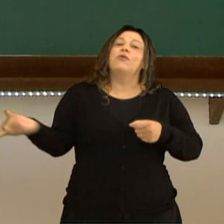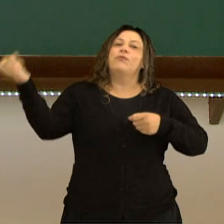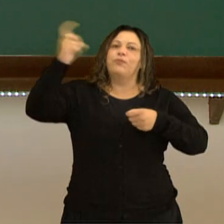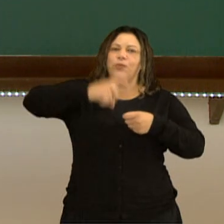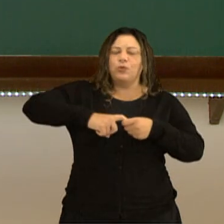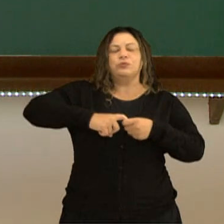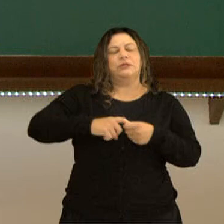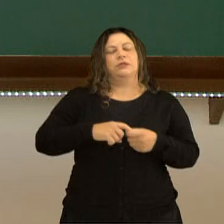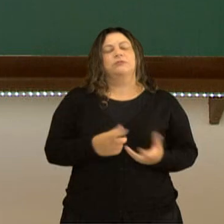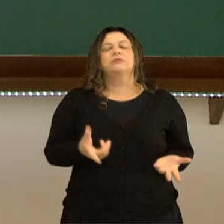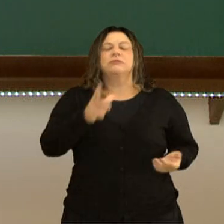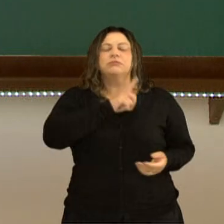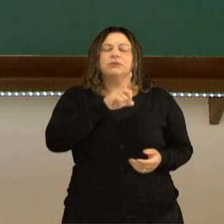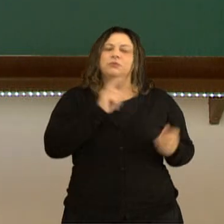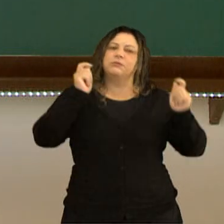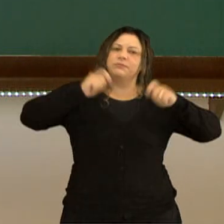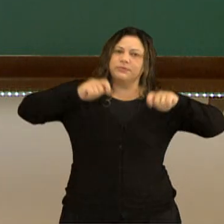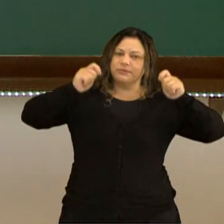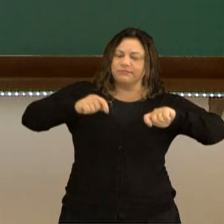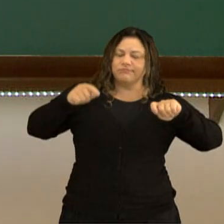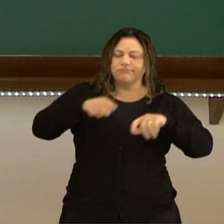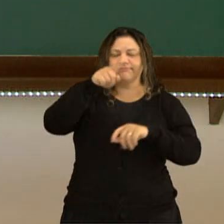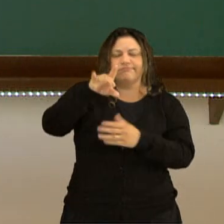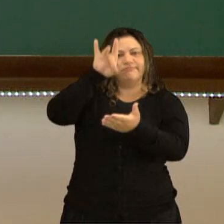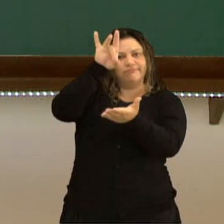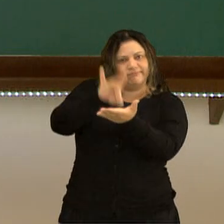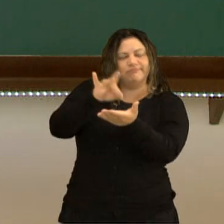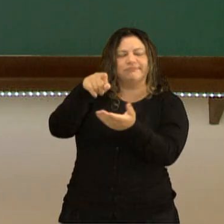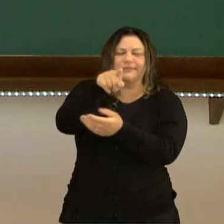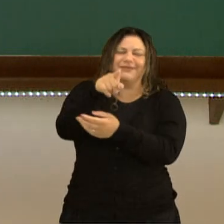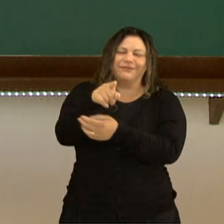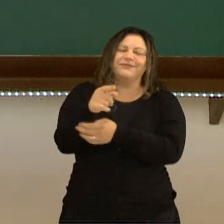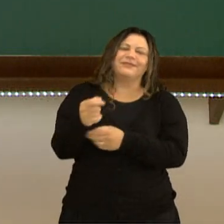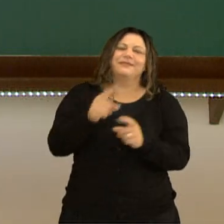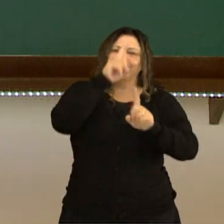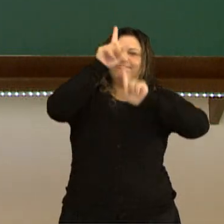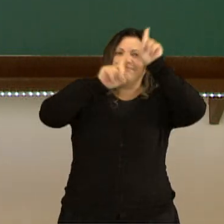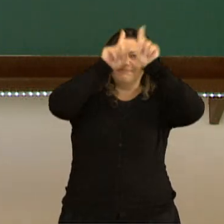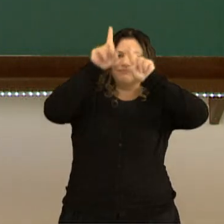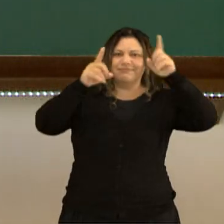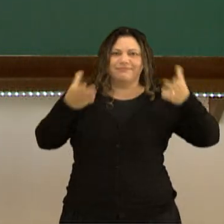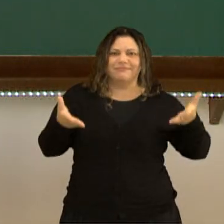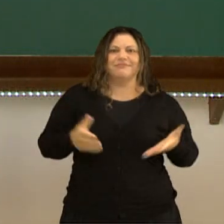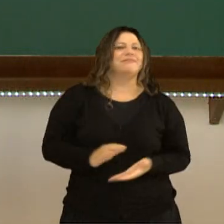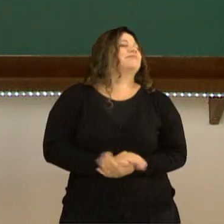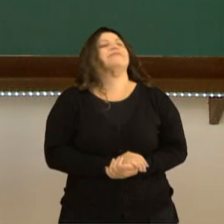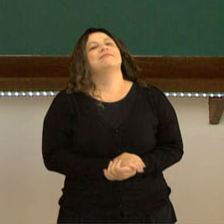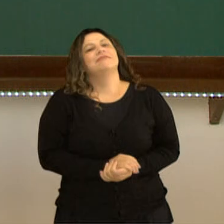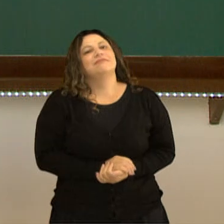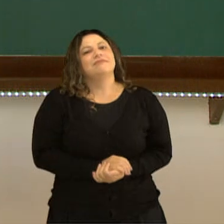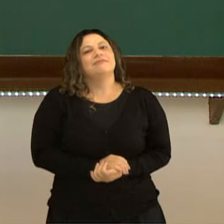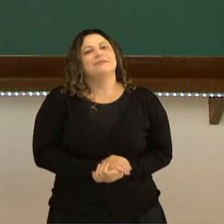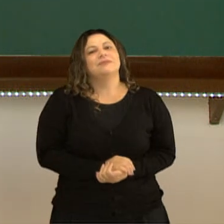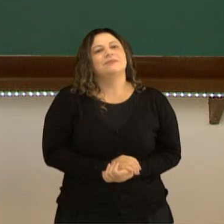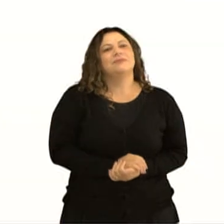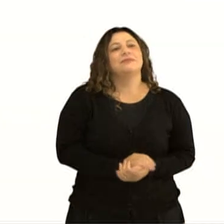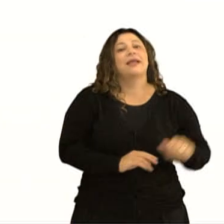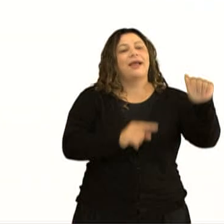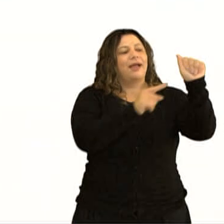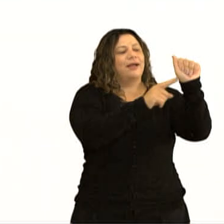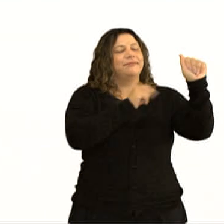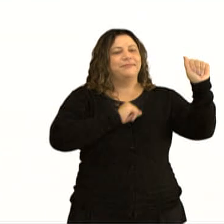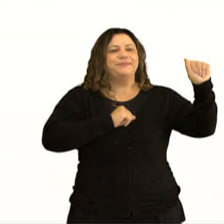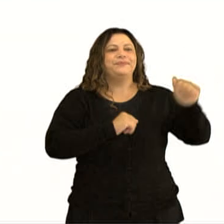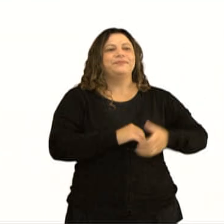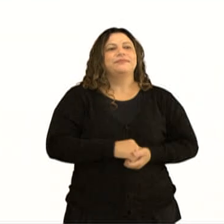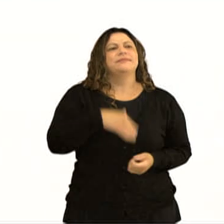Voltamos, temos aqui algumas possibilidades. Garanto que você fez algumas muito criativas. Vejamos. Letra